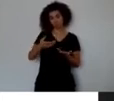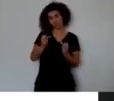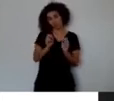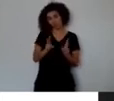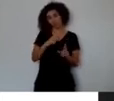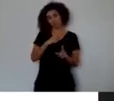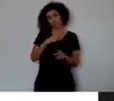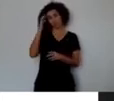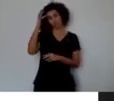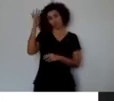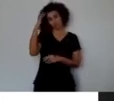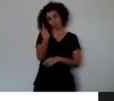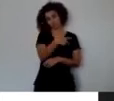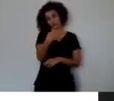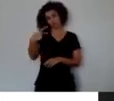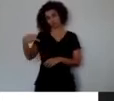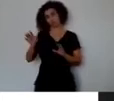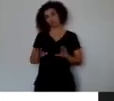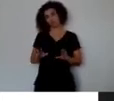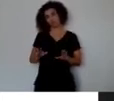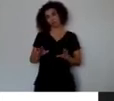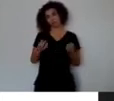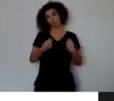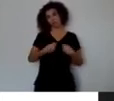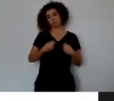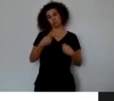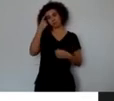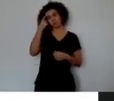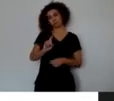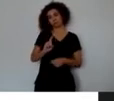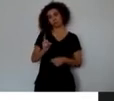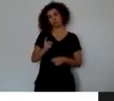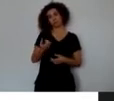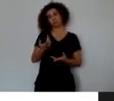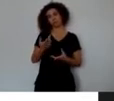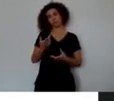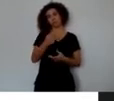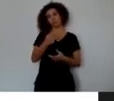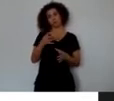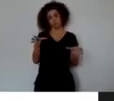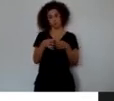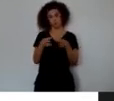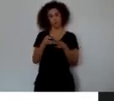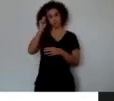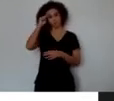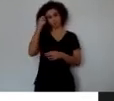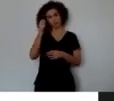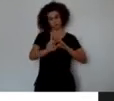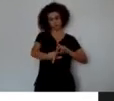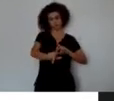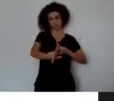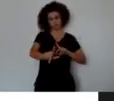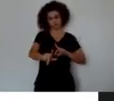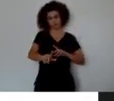não considerando pessoas com vivências completamente diferentes. Então, pensando na nossa discussão aqui, saindo um pouco da